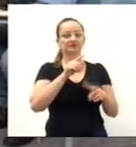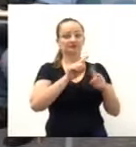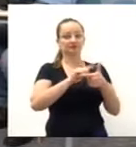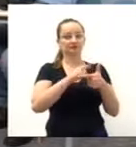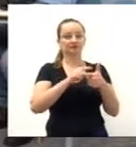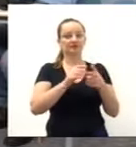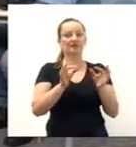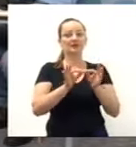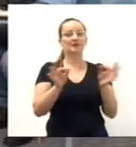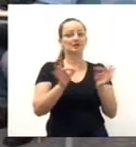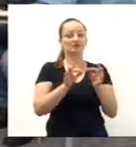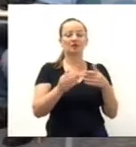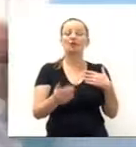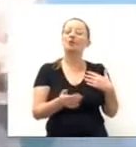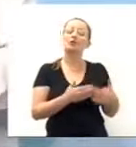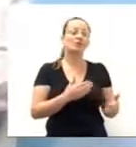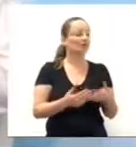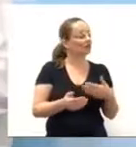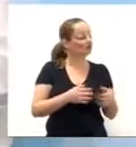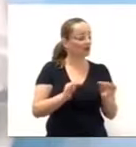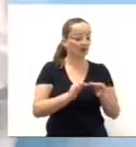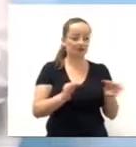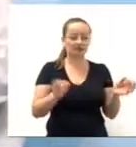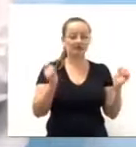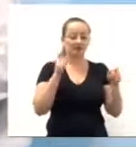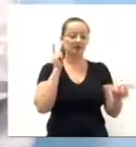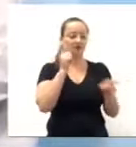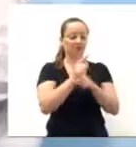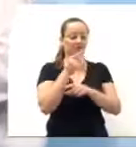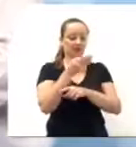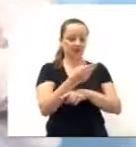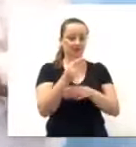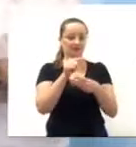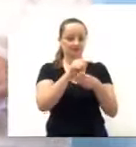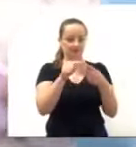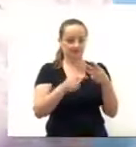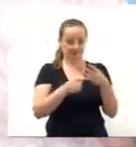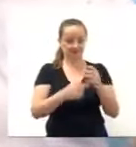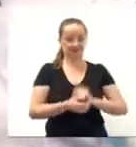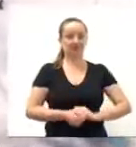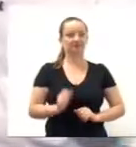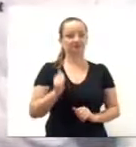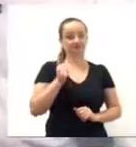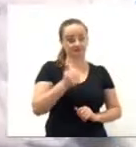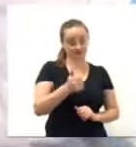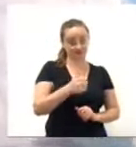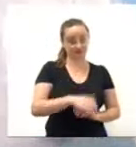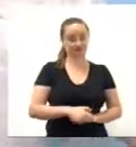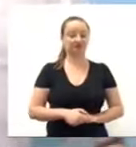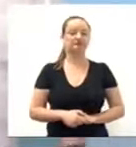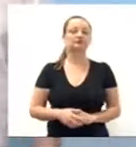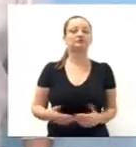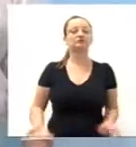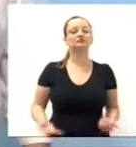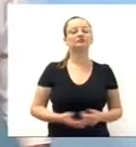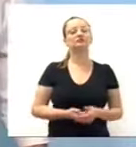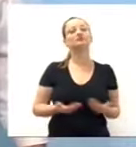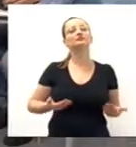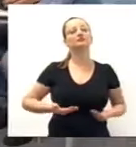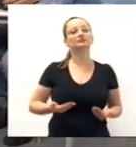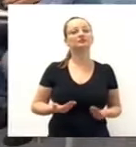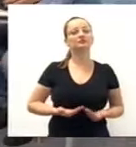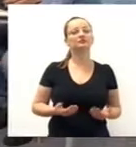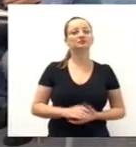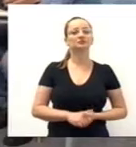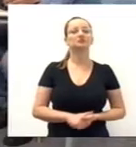Qual a medida? Qualquer medida, eu vou chegar nesses valores, certo? Bom, agora